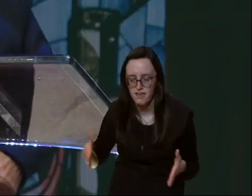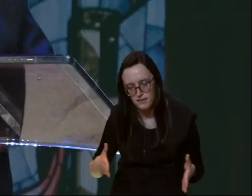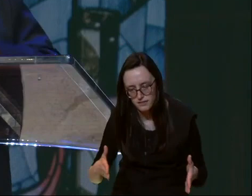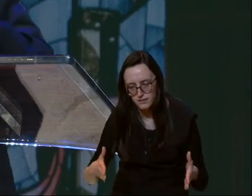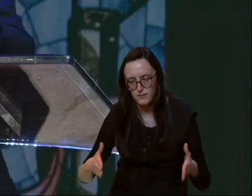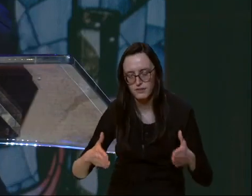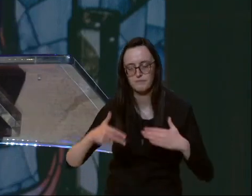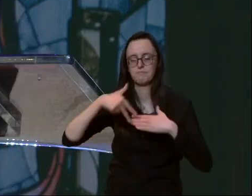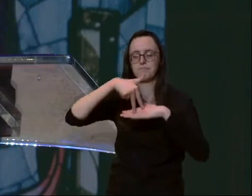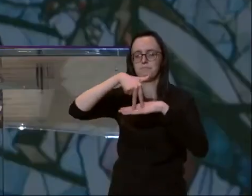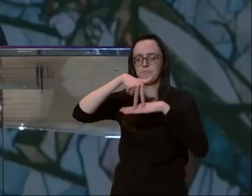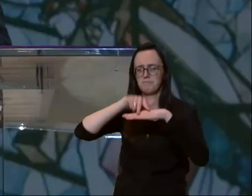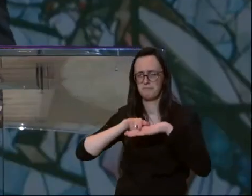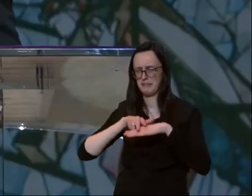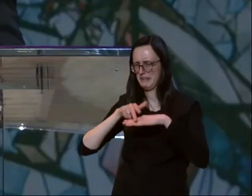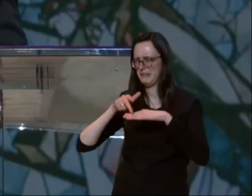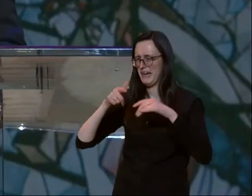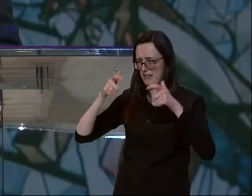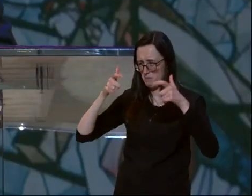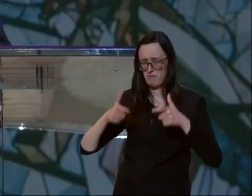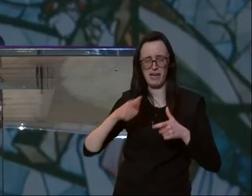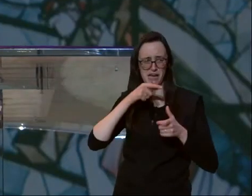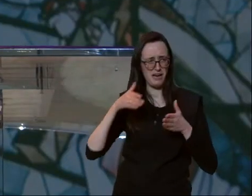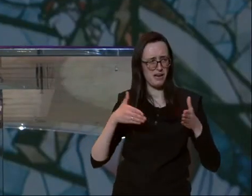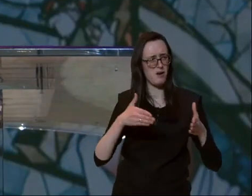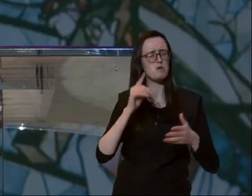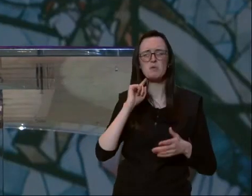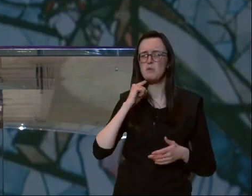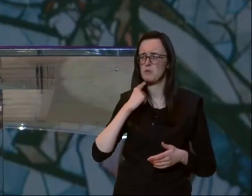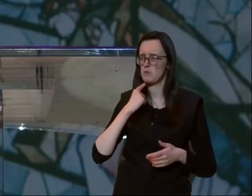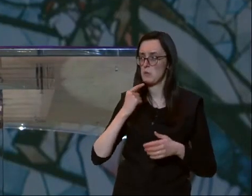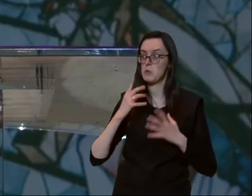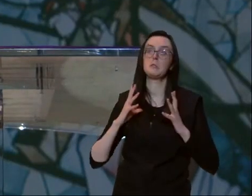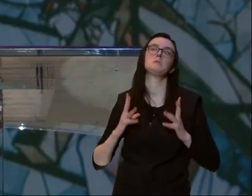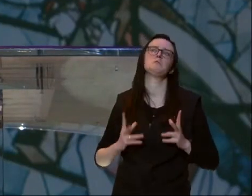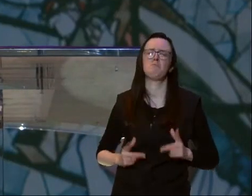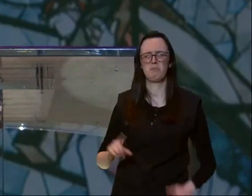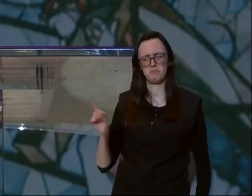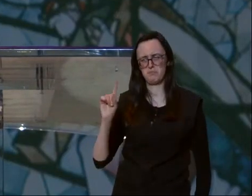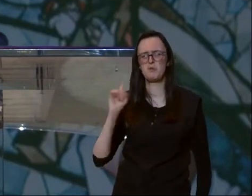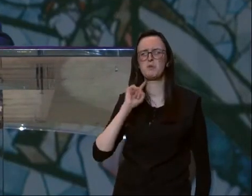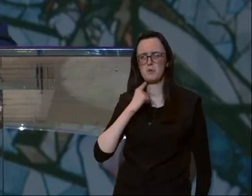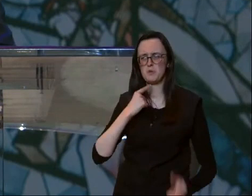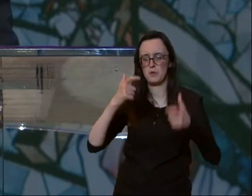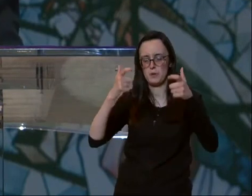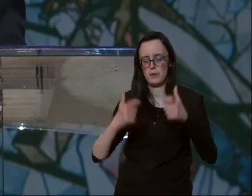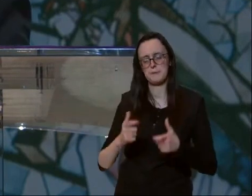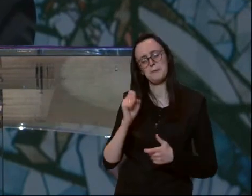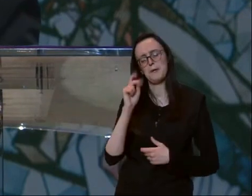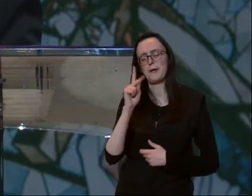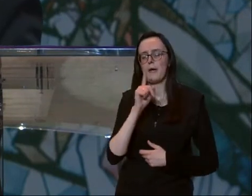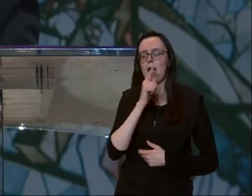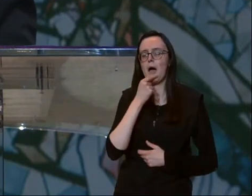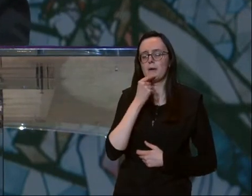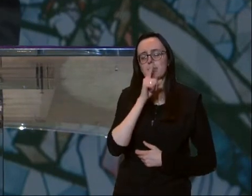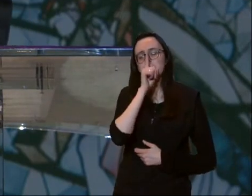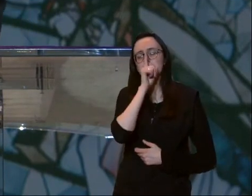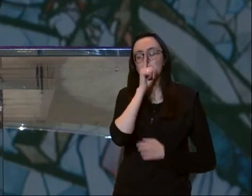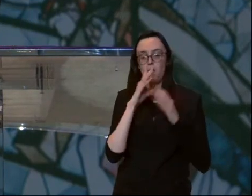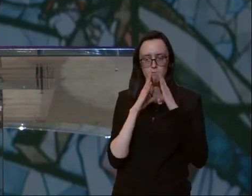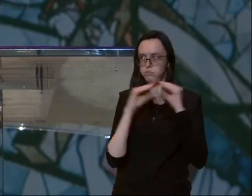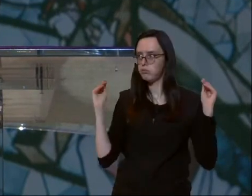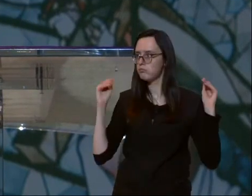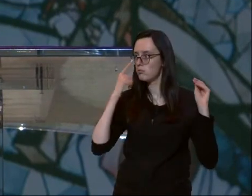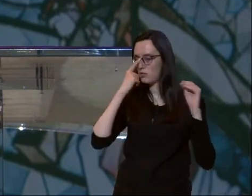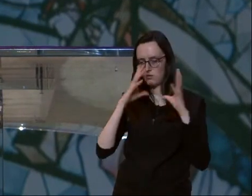do Jordão, que não eram tão puras como Abana e Farfar. Mostra um Naamã que é curado e